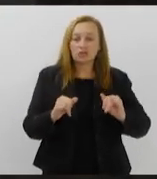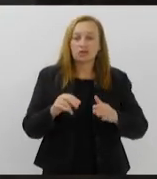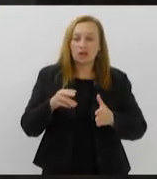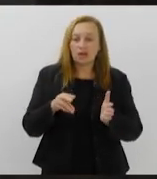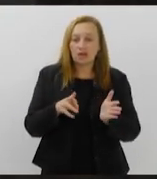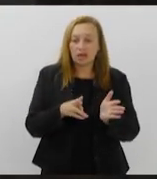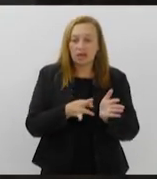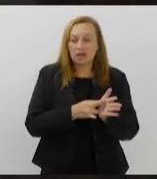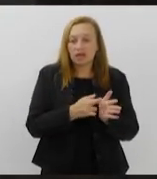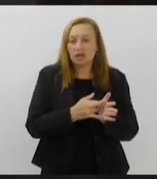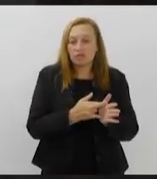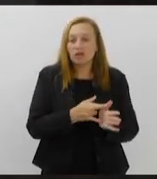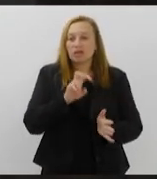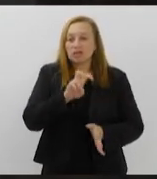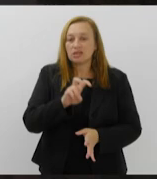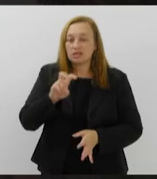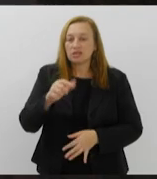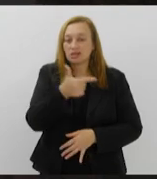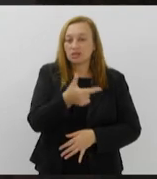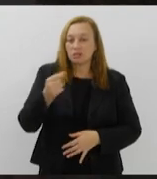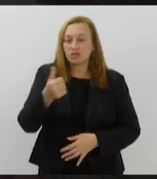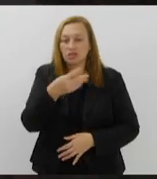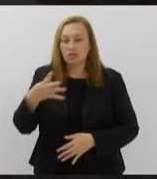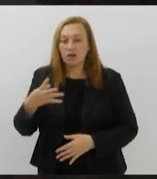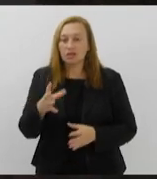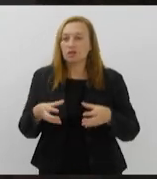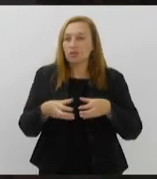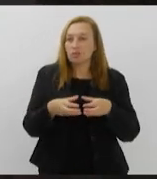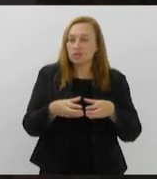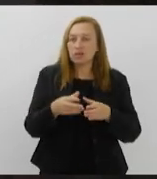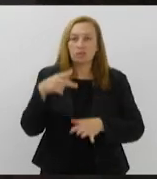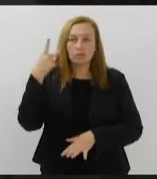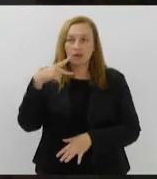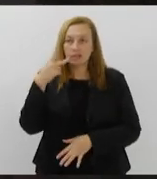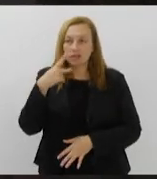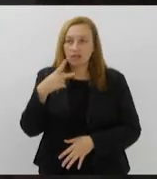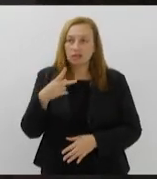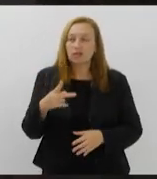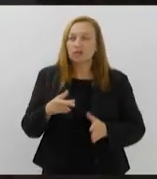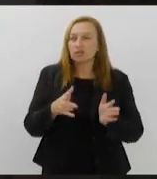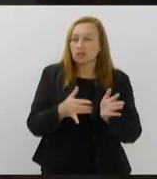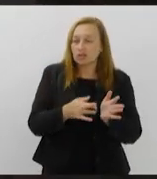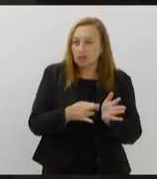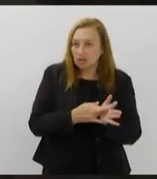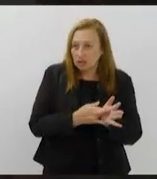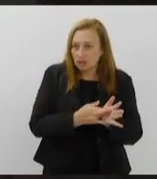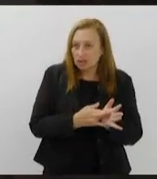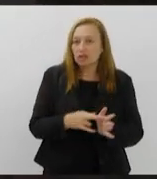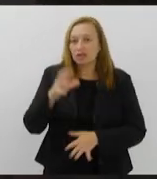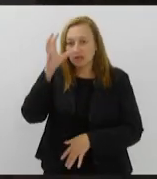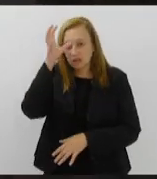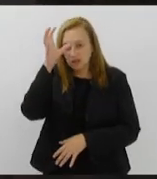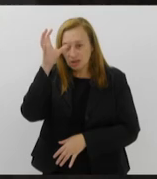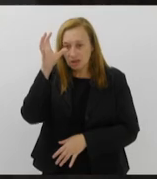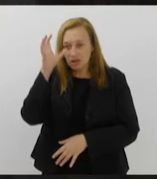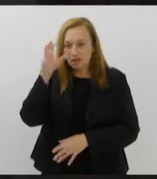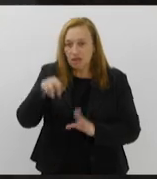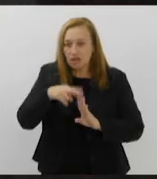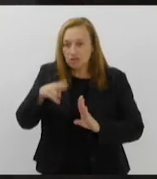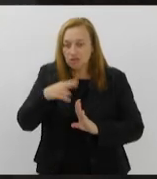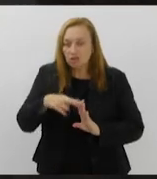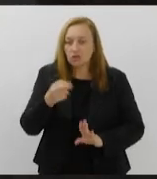número 55 de 2024, de autoria da Comissão Parlamentar de Inquérito, resolução